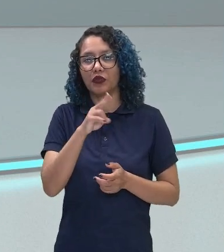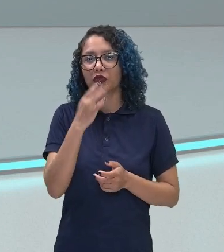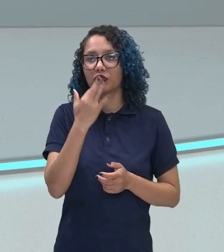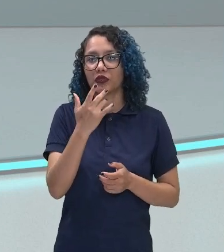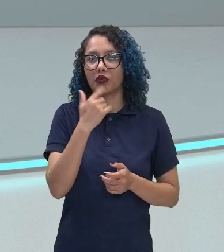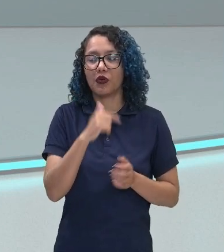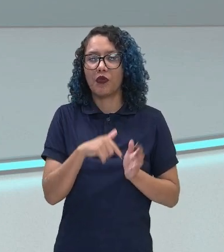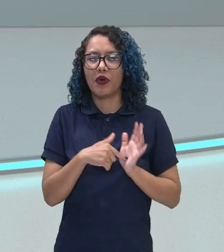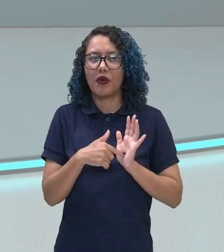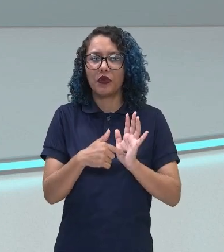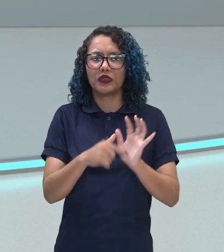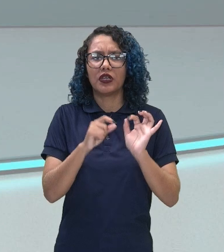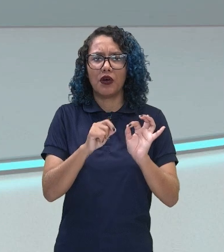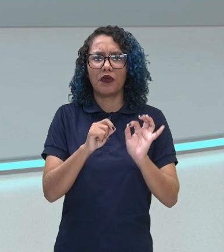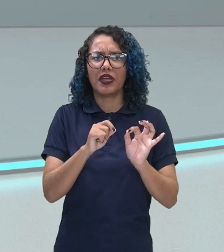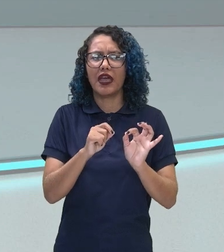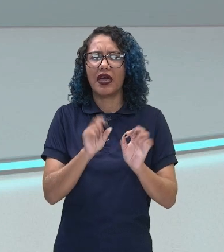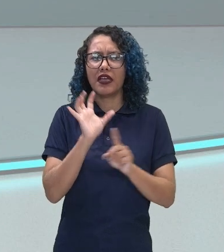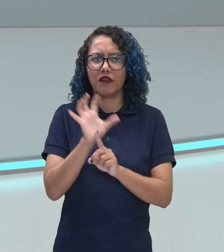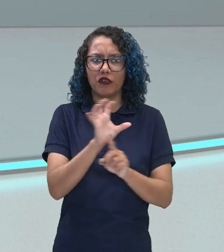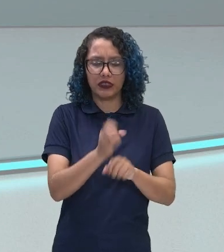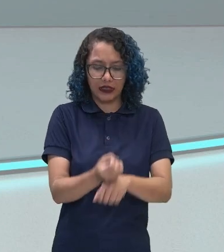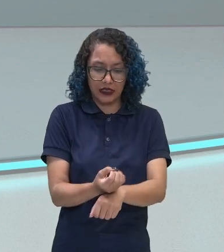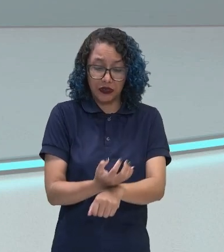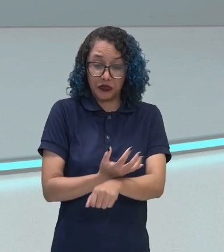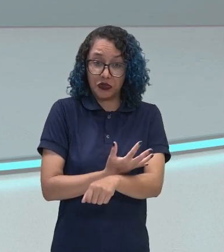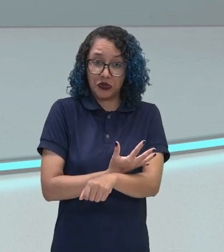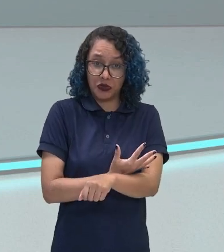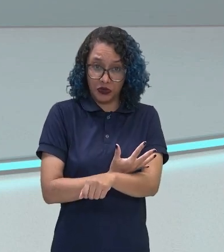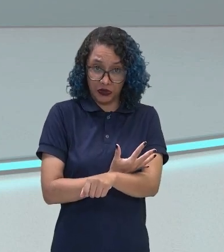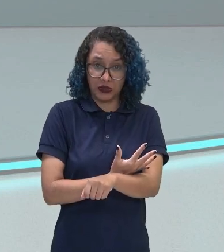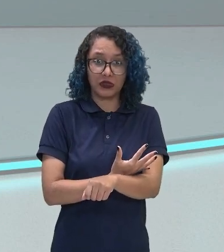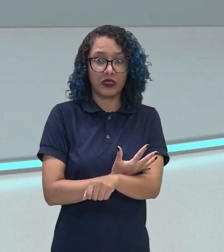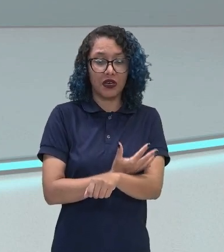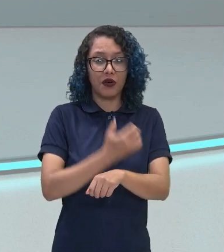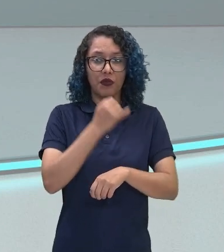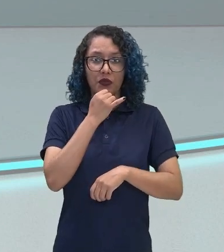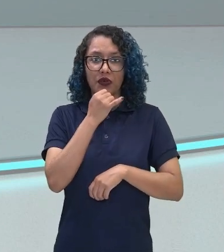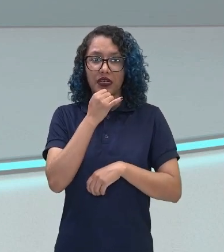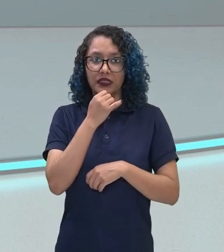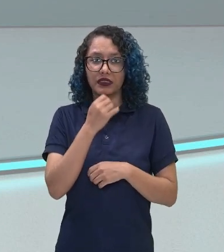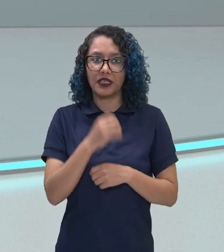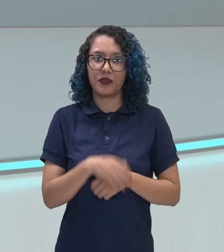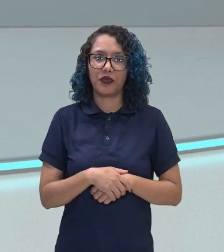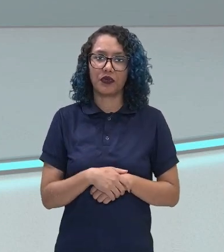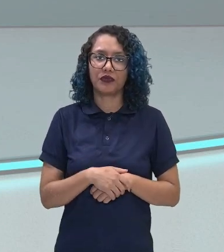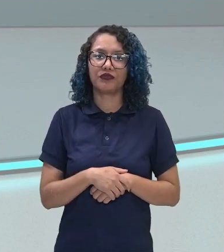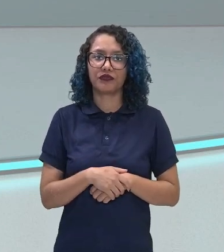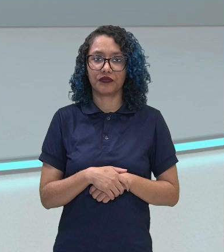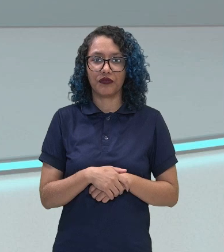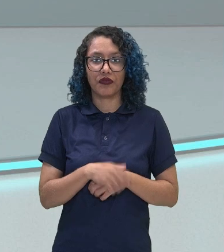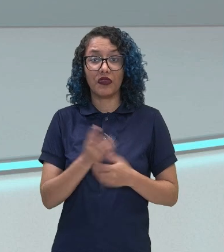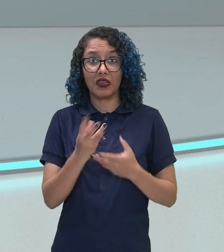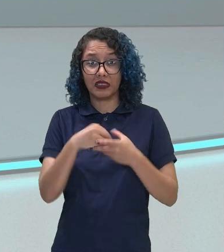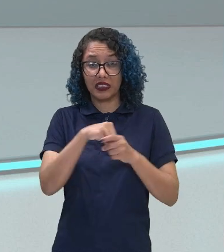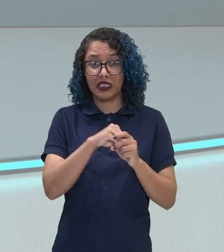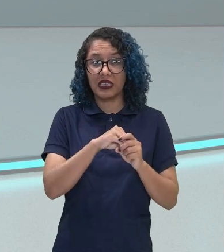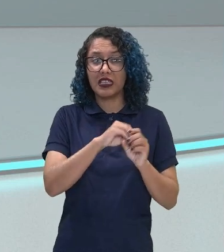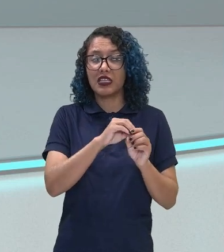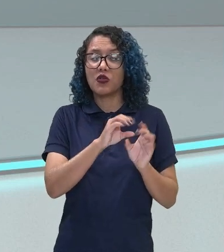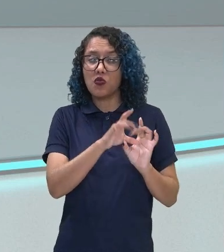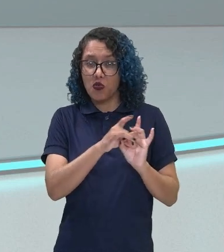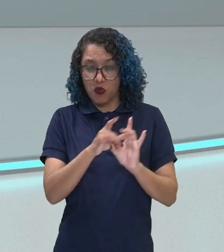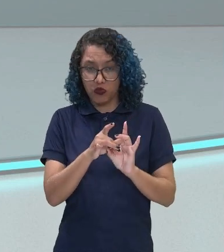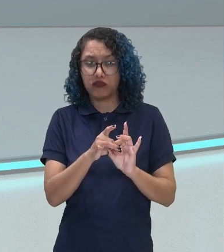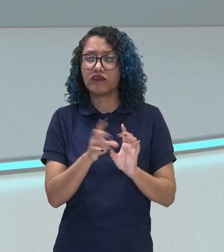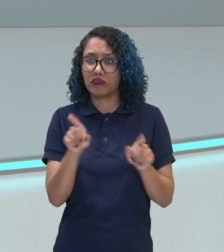as pessoas a sentirem as emoções, de repente levar elas a um contexto, a música também. Então